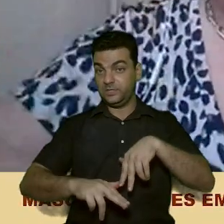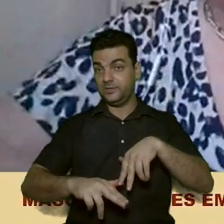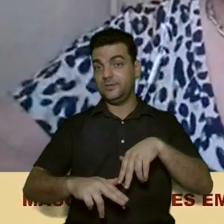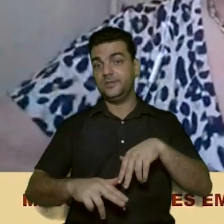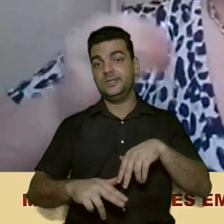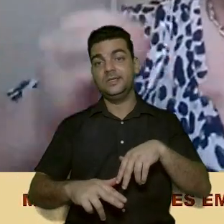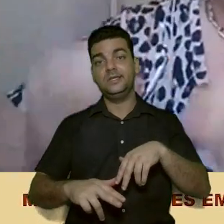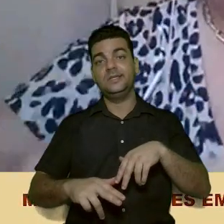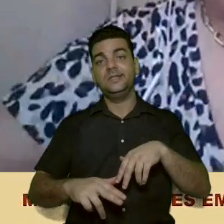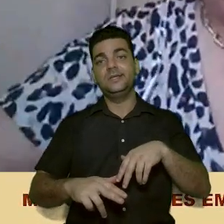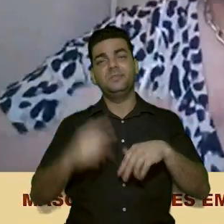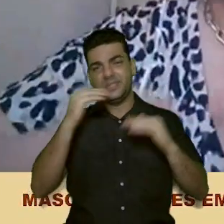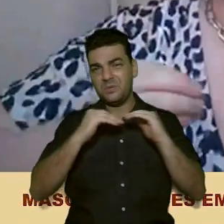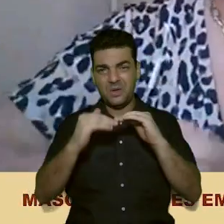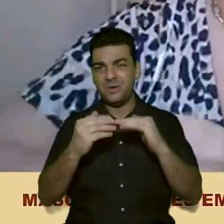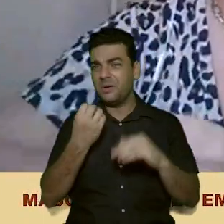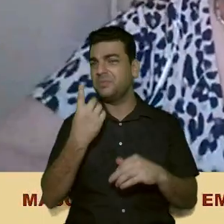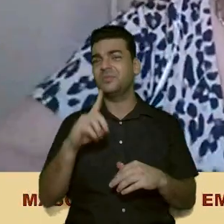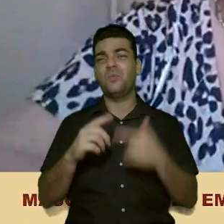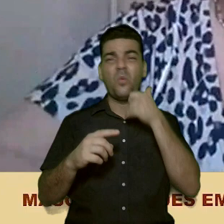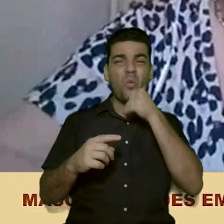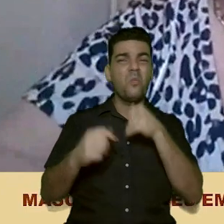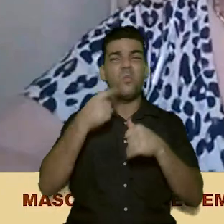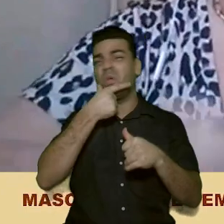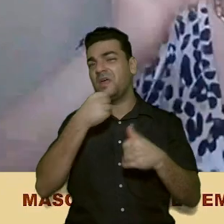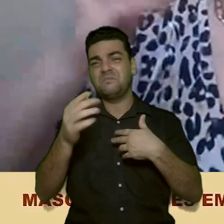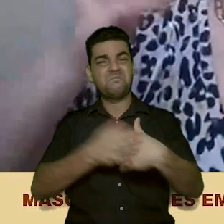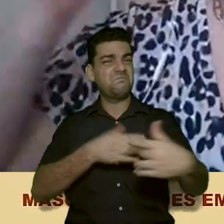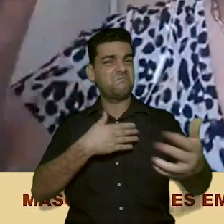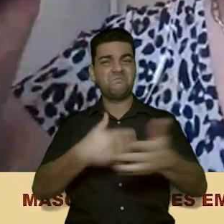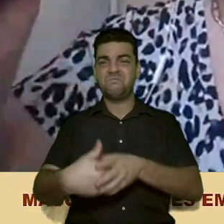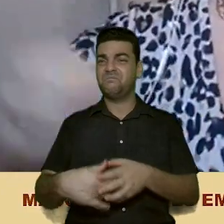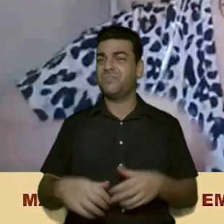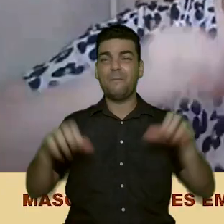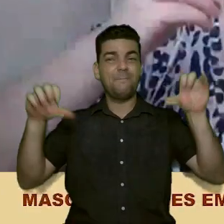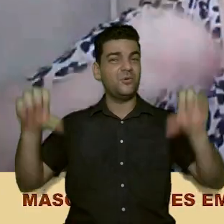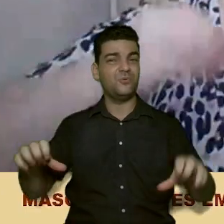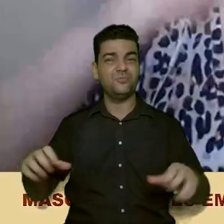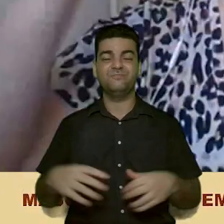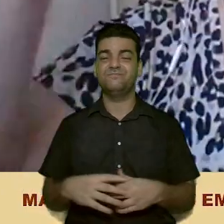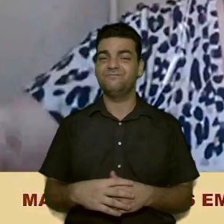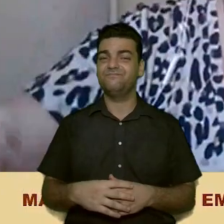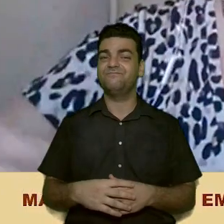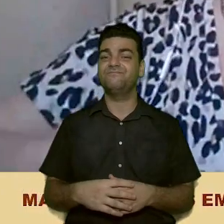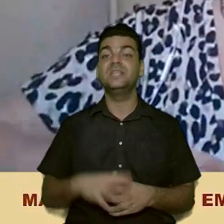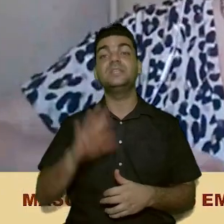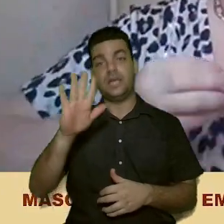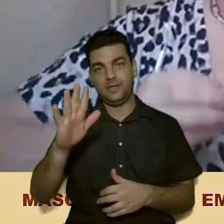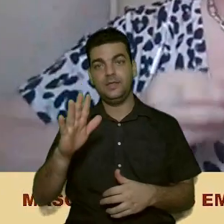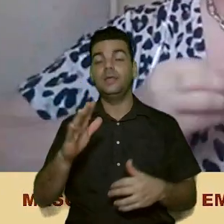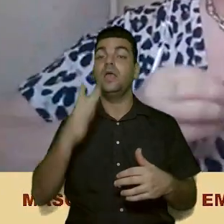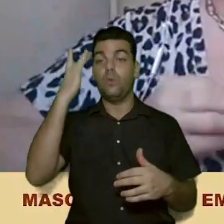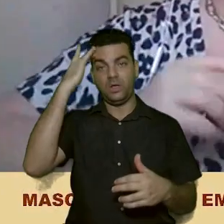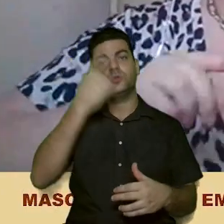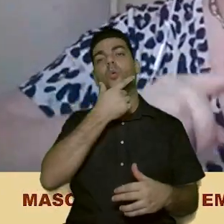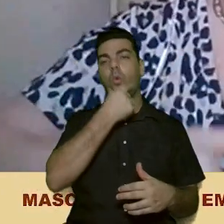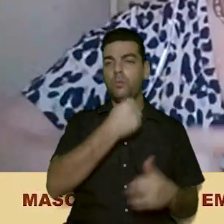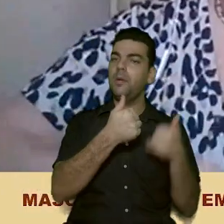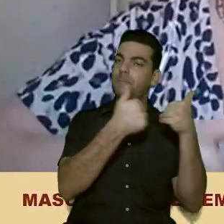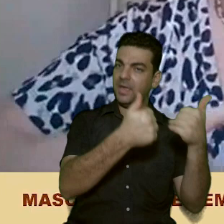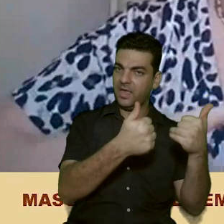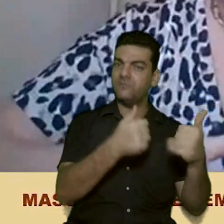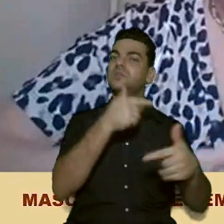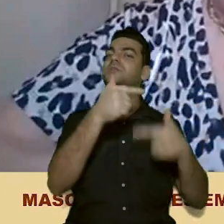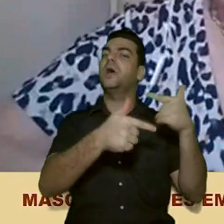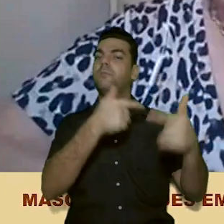é boa nem para os homens, nem para as mulheres. Ela tem, sim, características positivas para os homens, na medida em que vocês trabalham